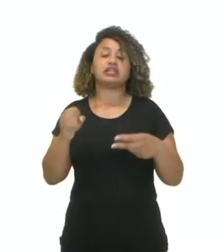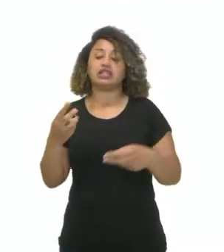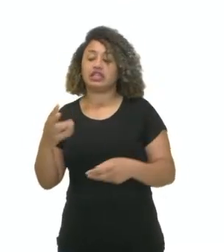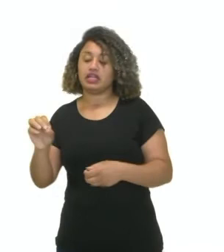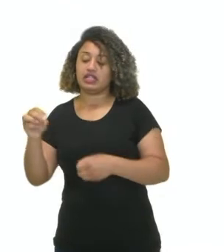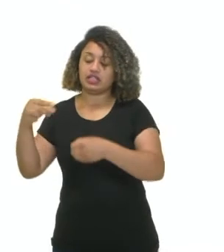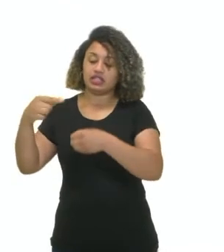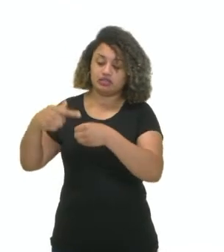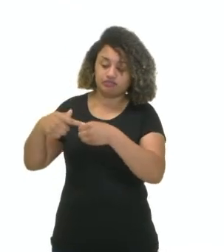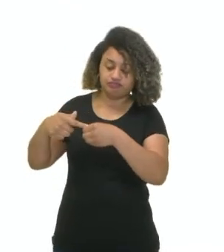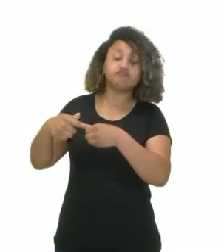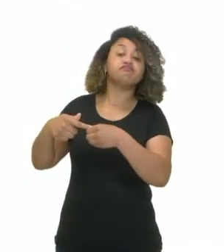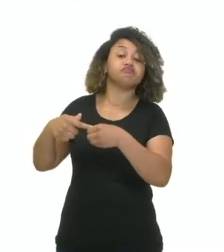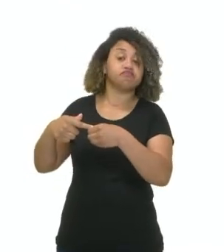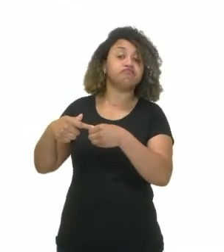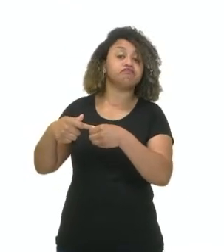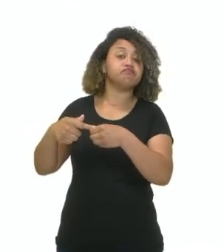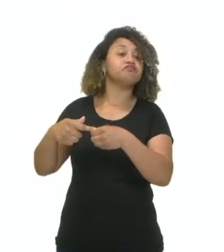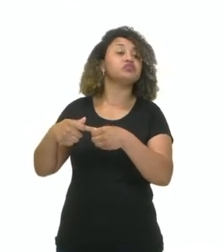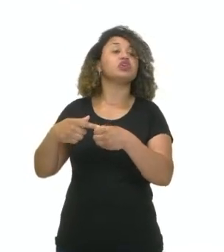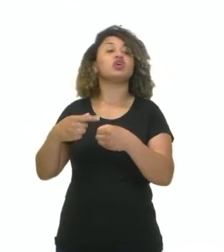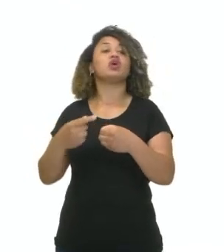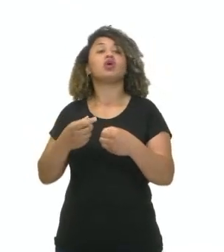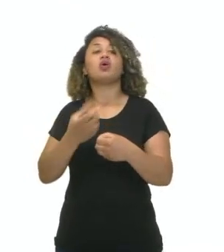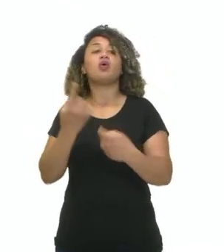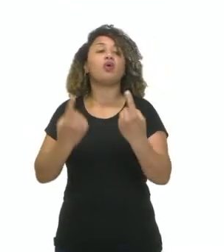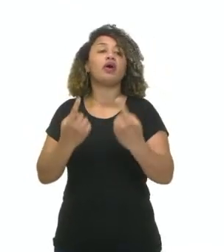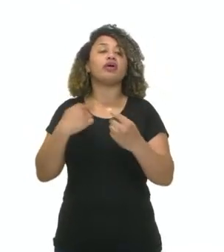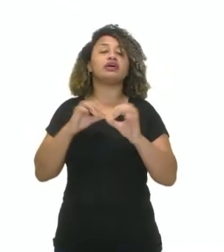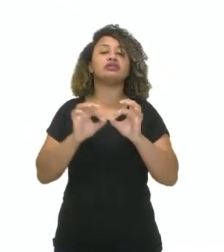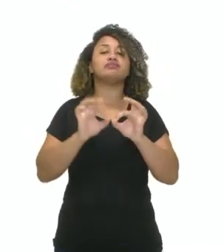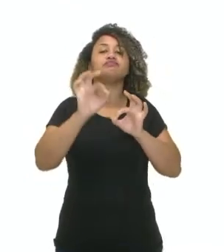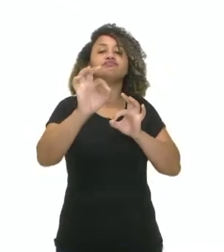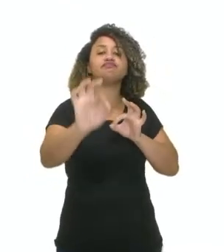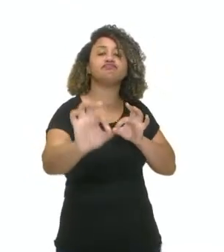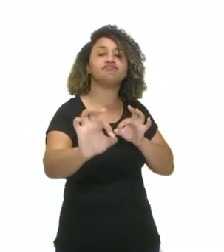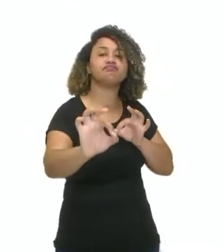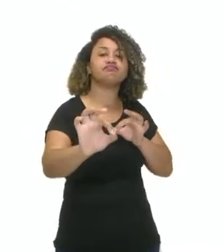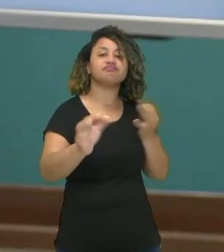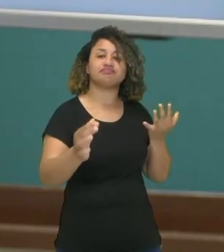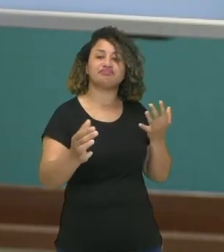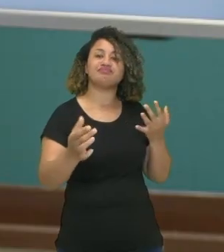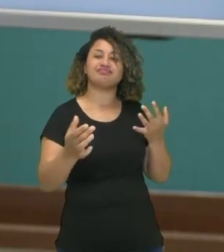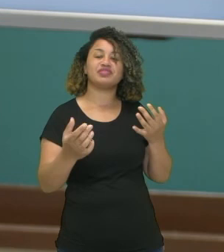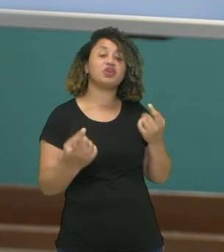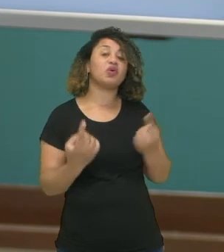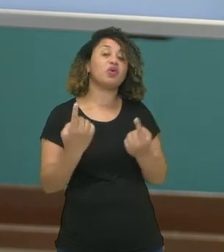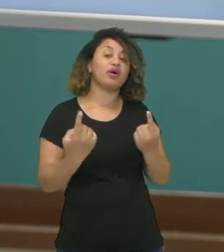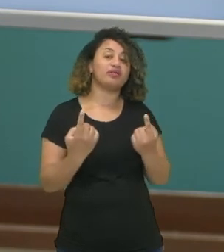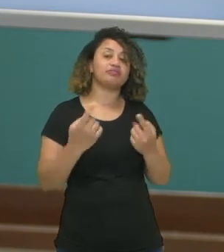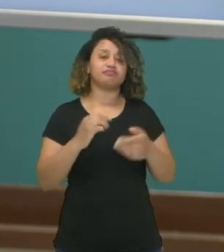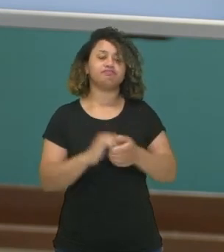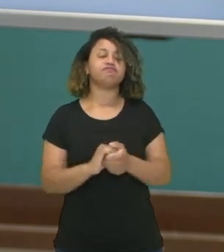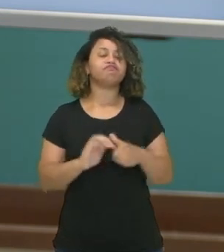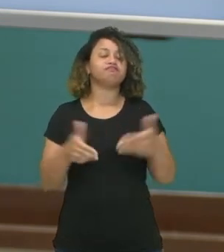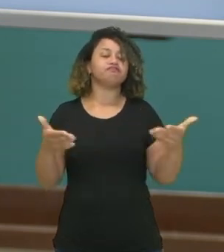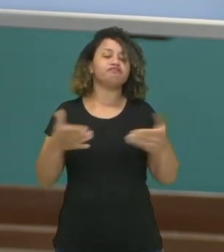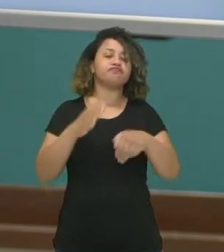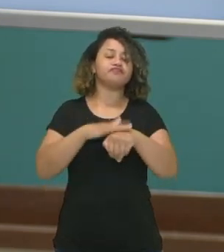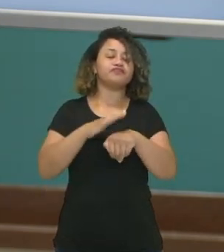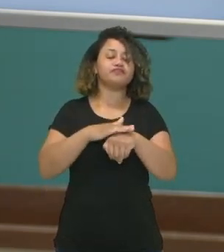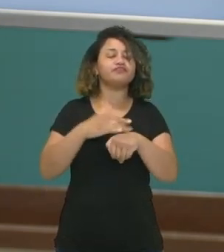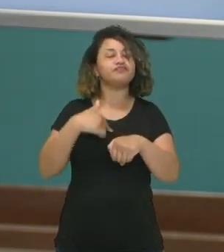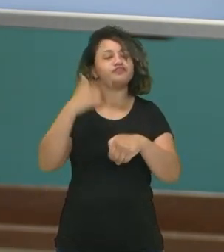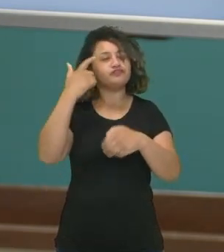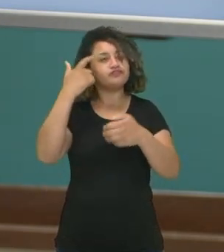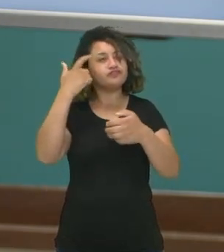litros de combustível, qual será a distância da viagem percorrida? Então, a professora vai dar um